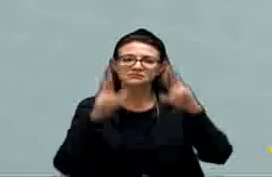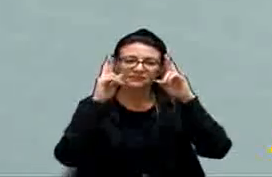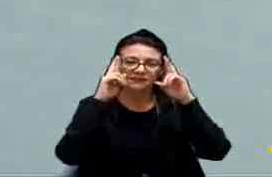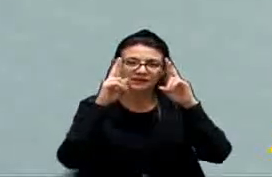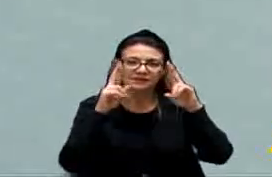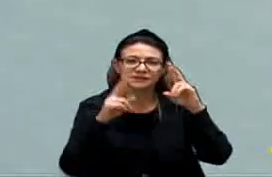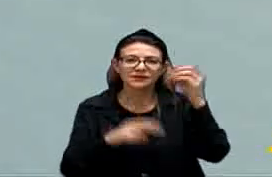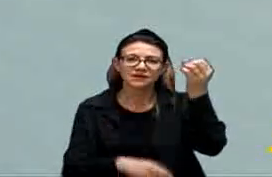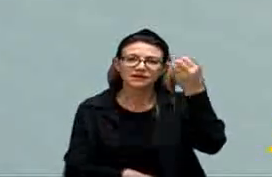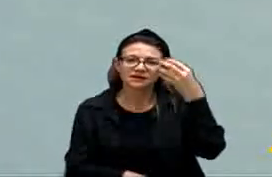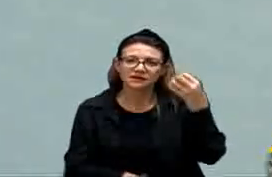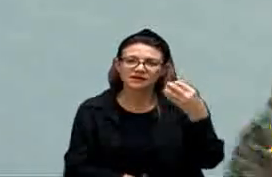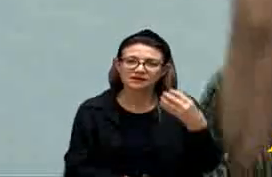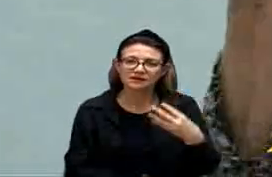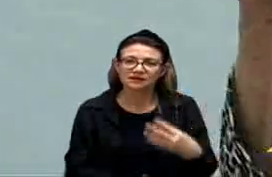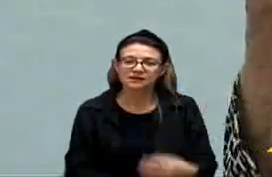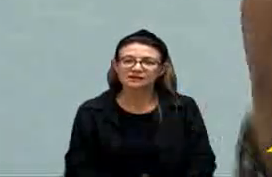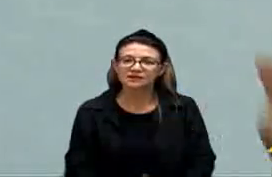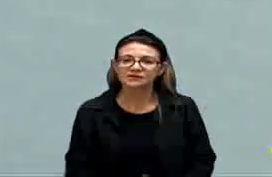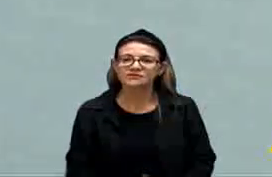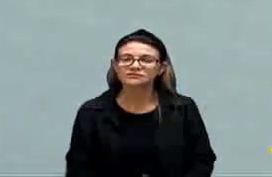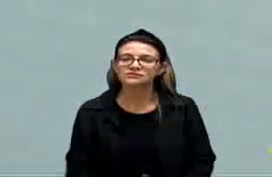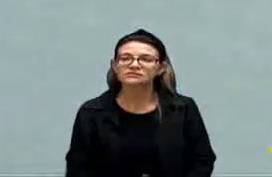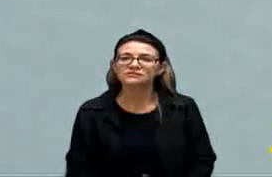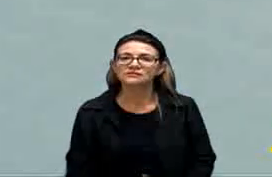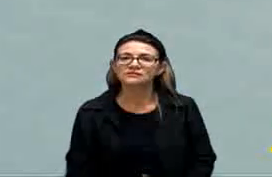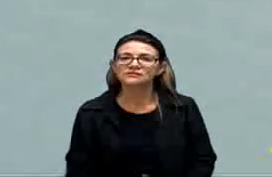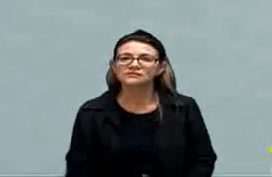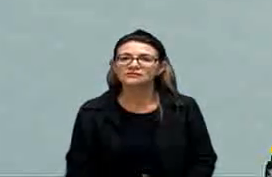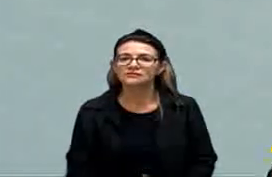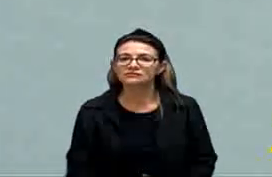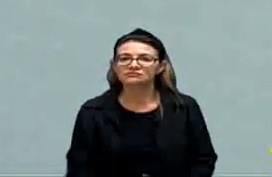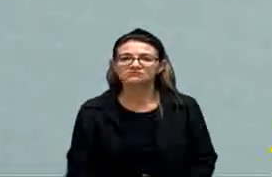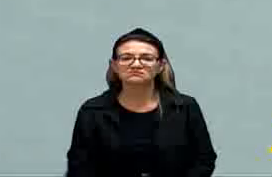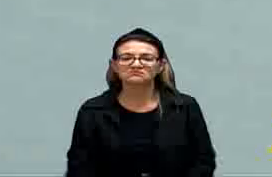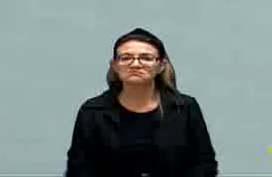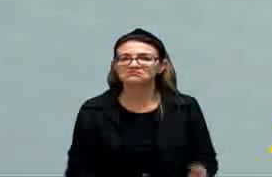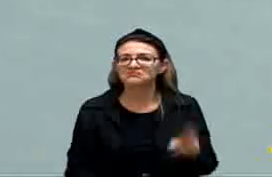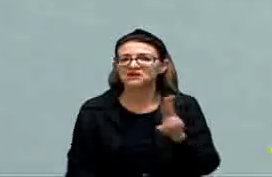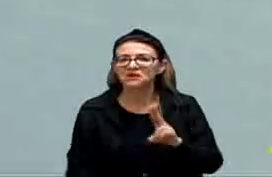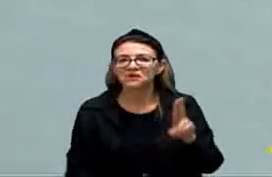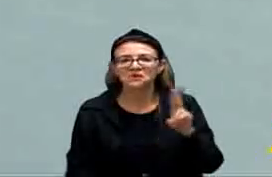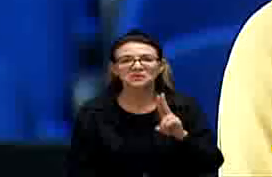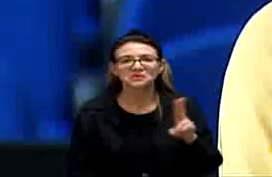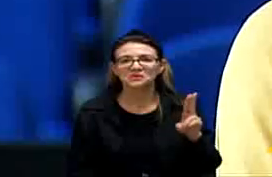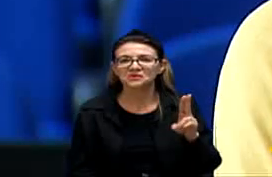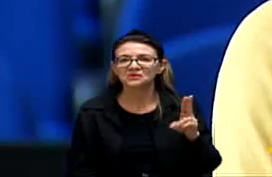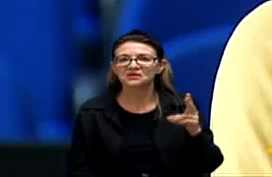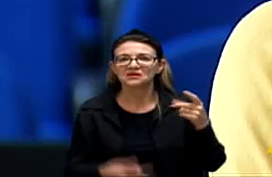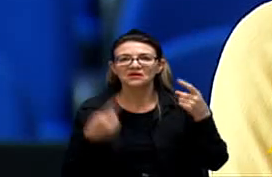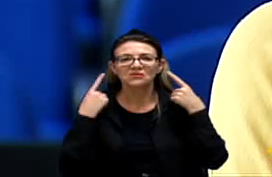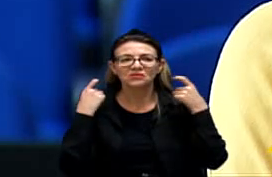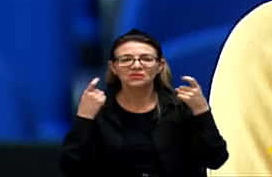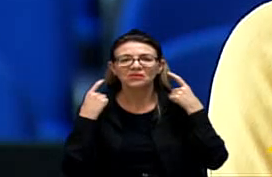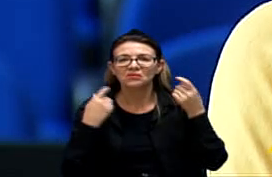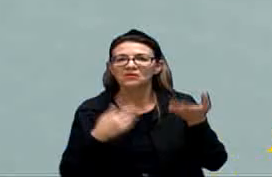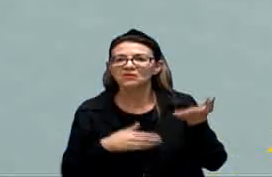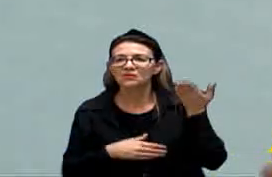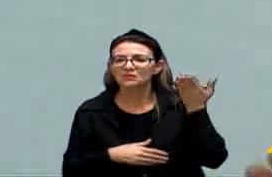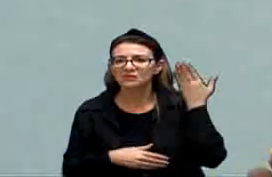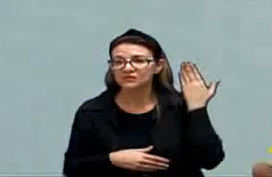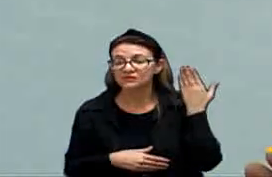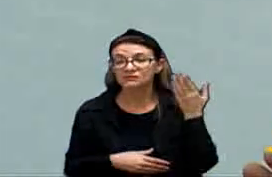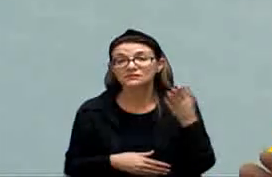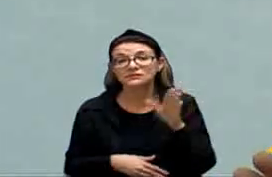eh indevidas passam em qualquer momento eh usam um escapamento aberto se tem uma legislação